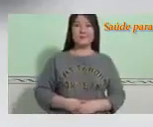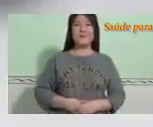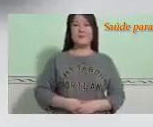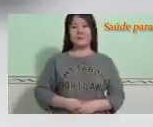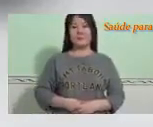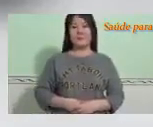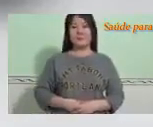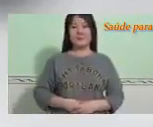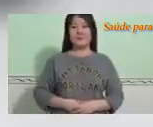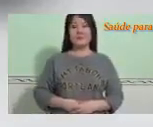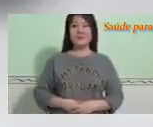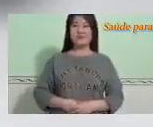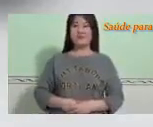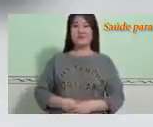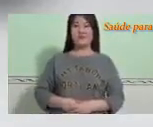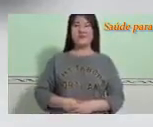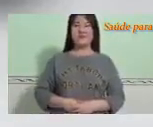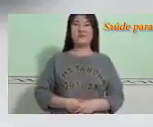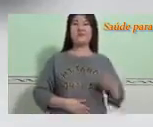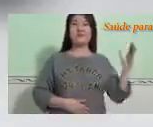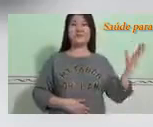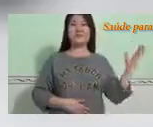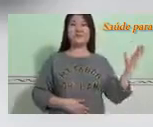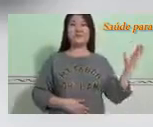DEVSERVITADOPORTIRDA 5 horas da tarde.